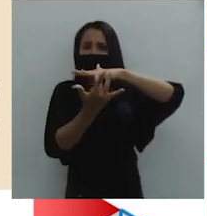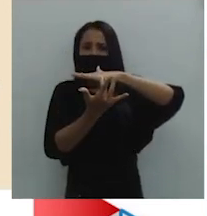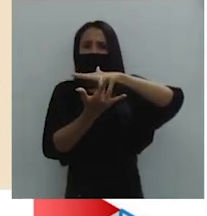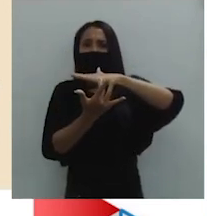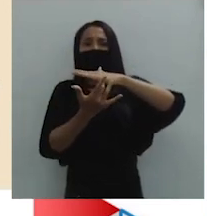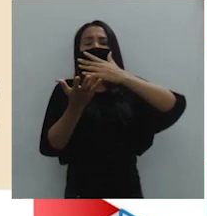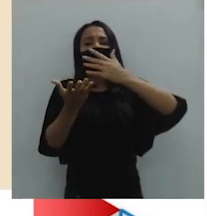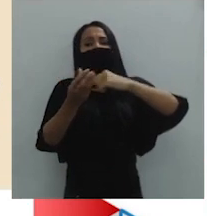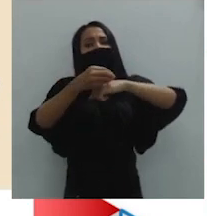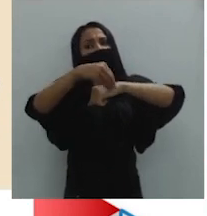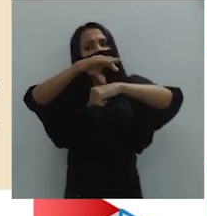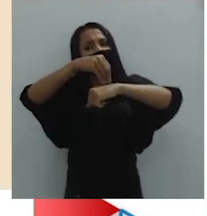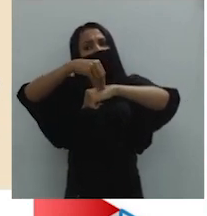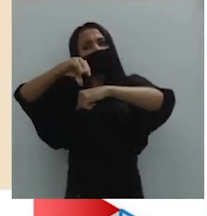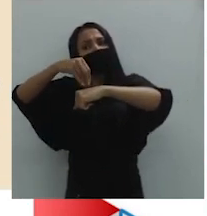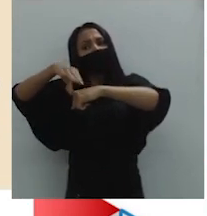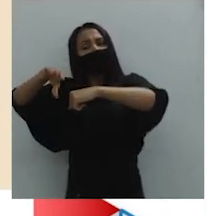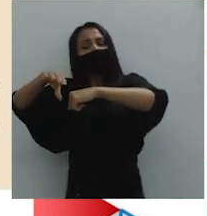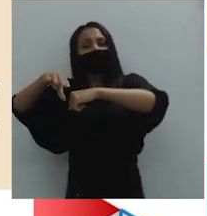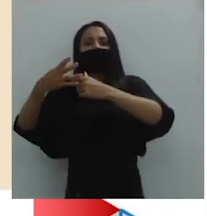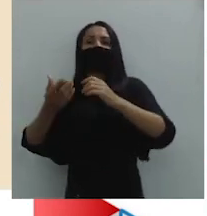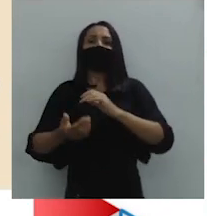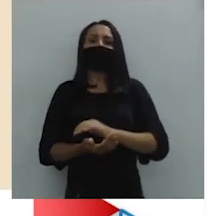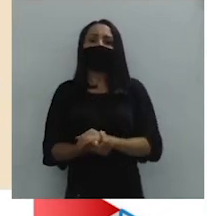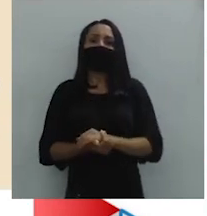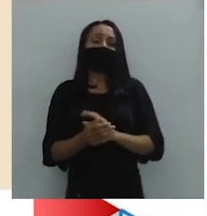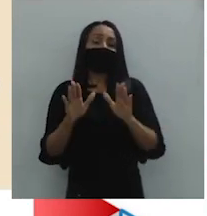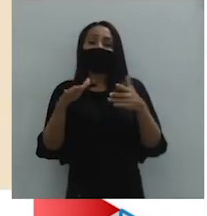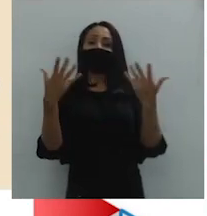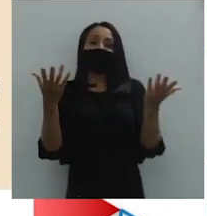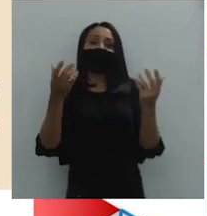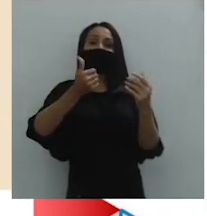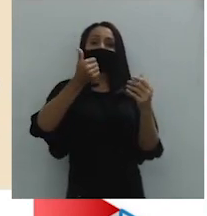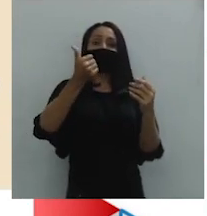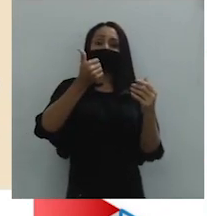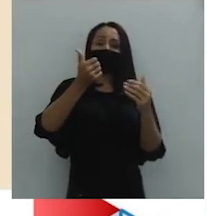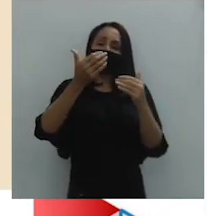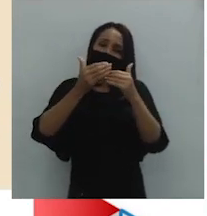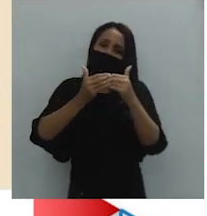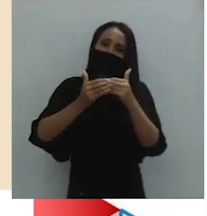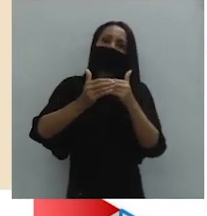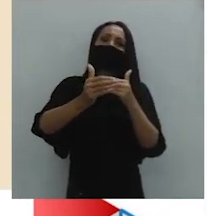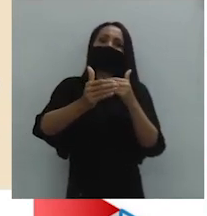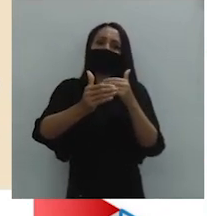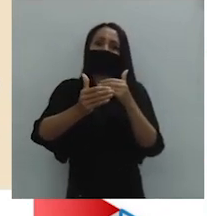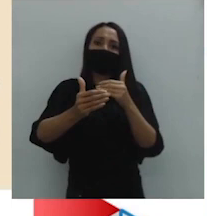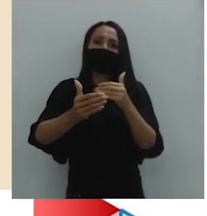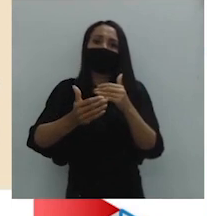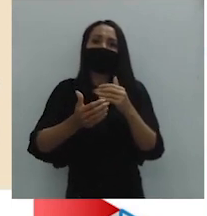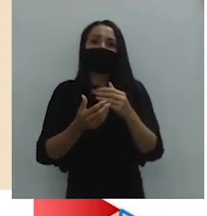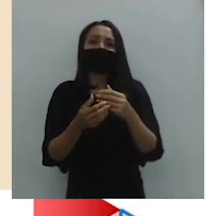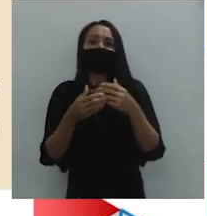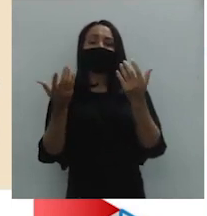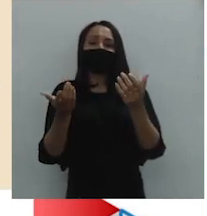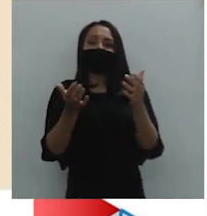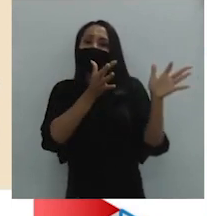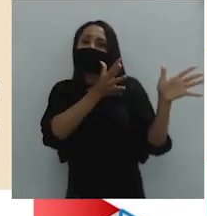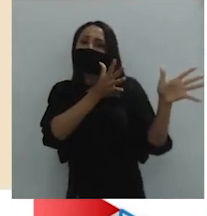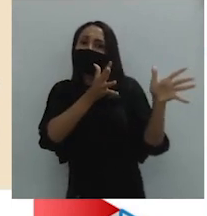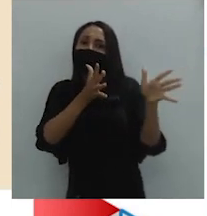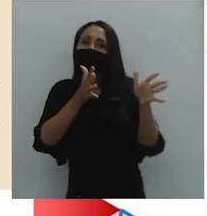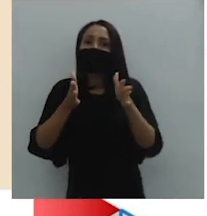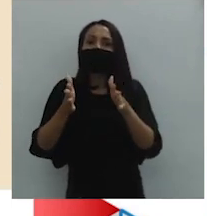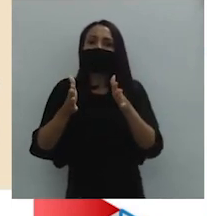de certa forma quais são as primeiras iniciativas a serem tomadas decorrente de